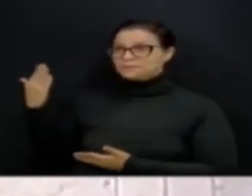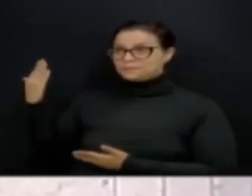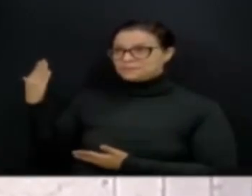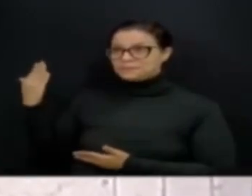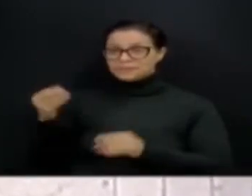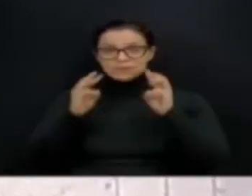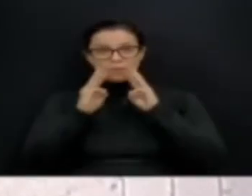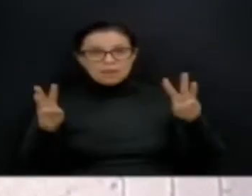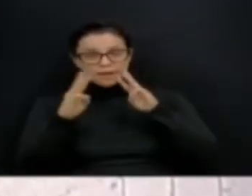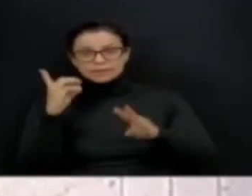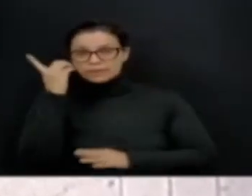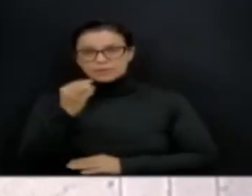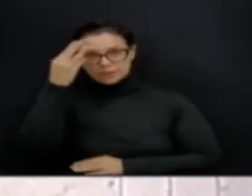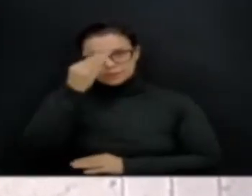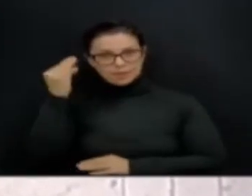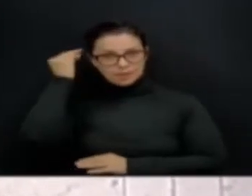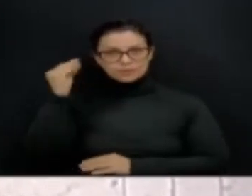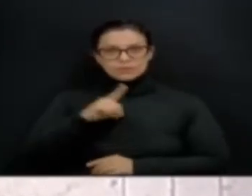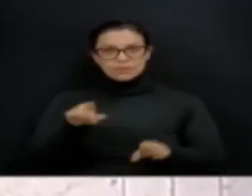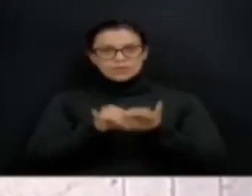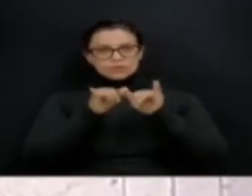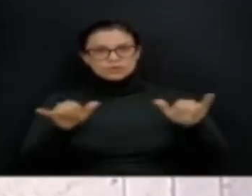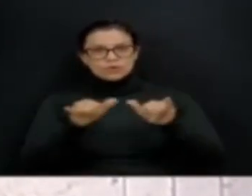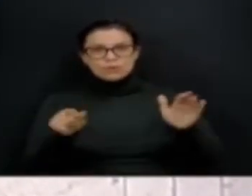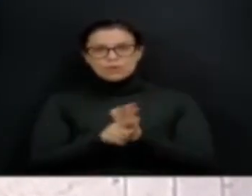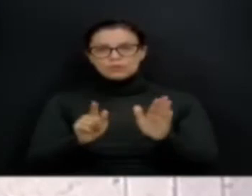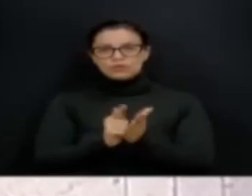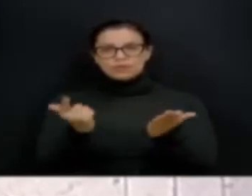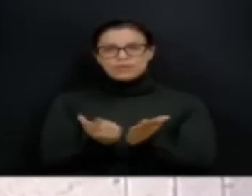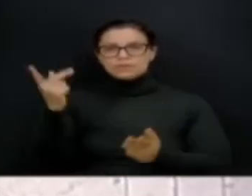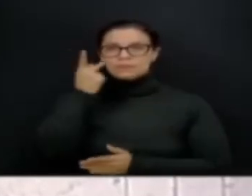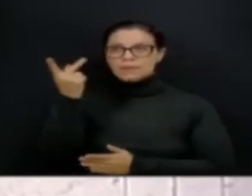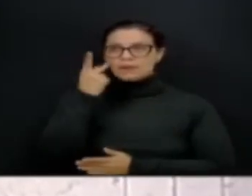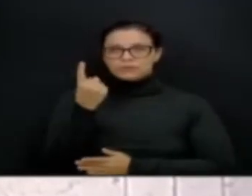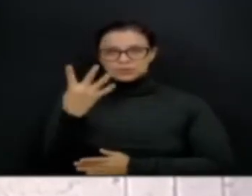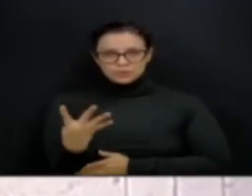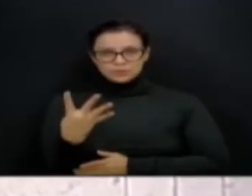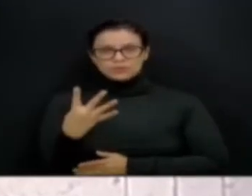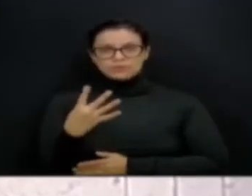É a propaganda, deputado Márcio Nunes, publicada na Folha de São Paulo, no dia